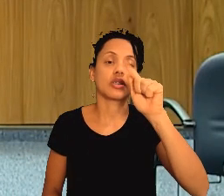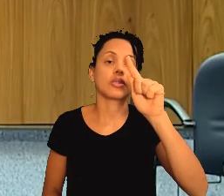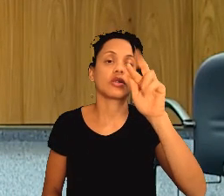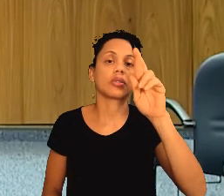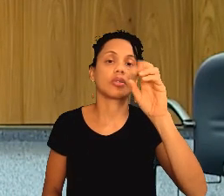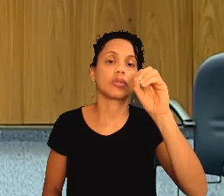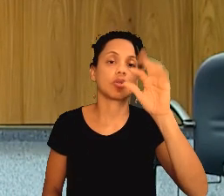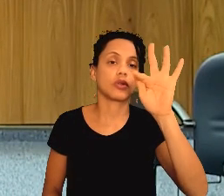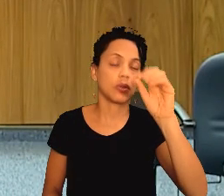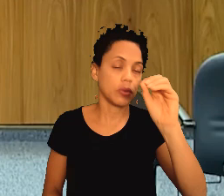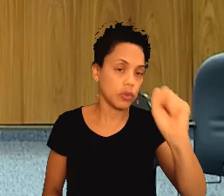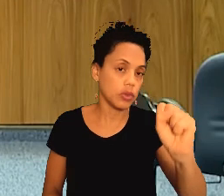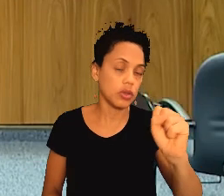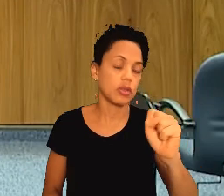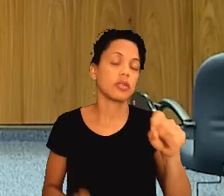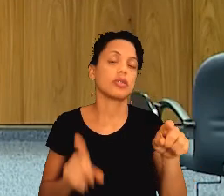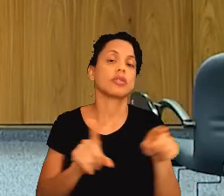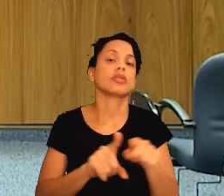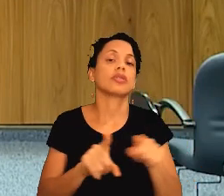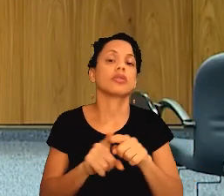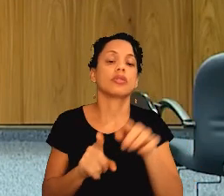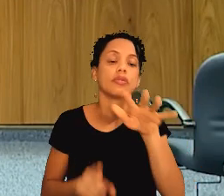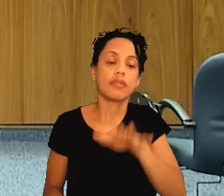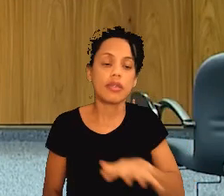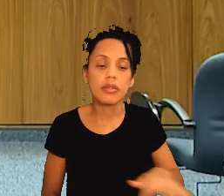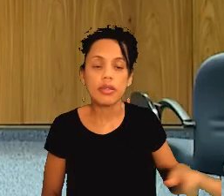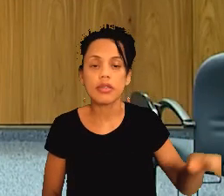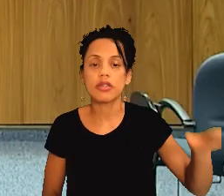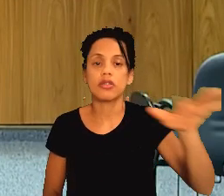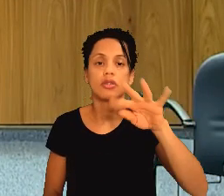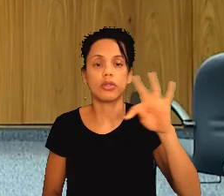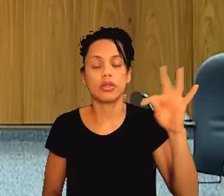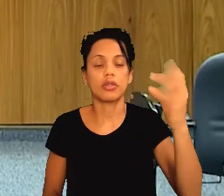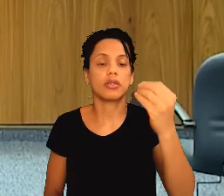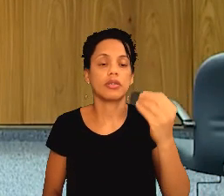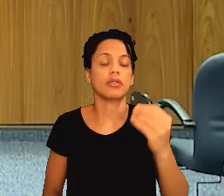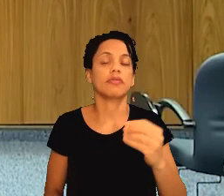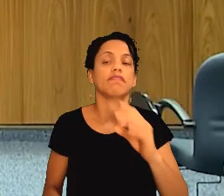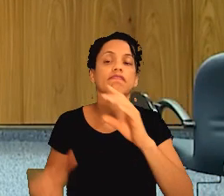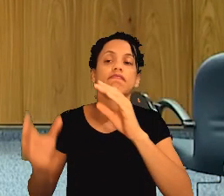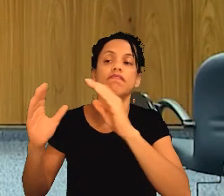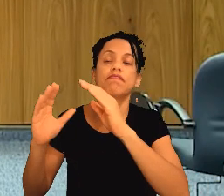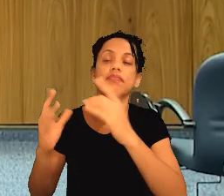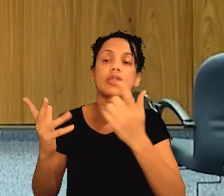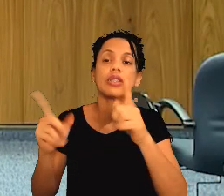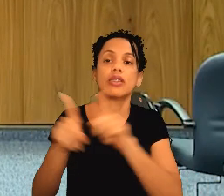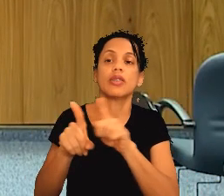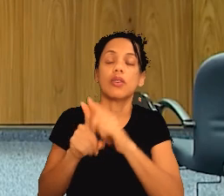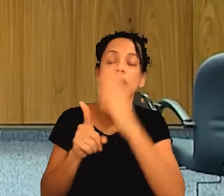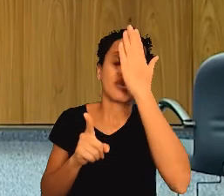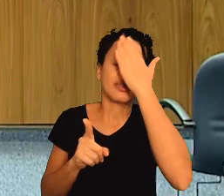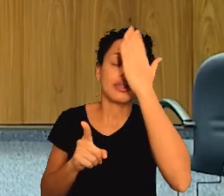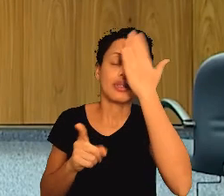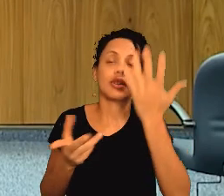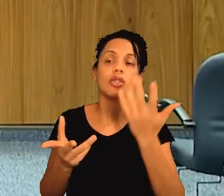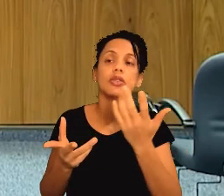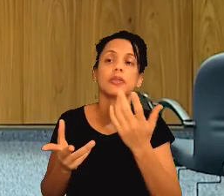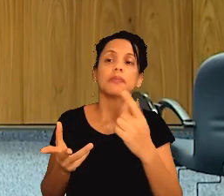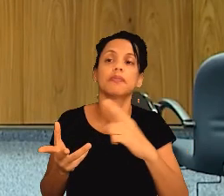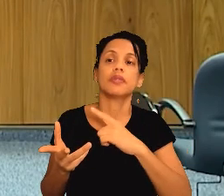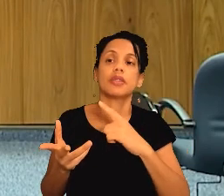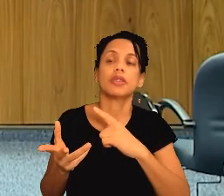né, das cadeias dominiais dessas regiões todas. E essas cadeias dominiais são altamente